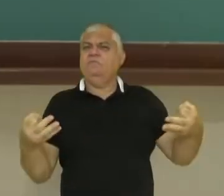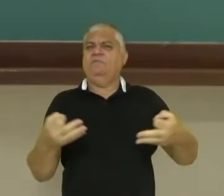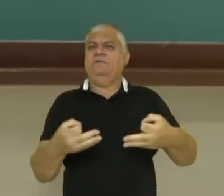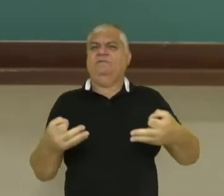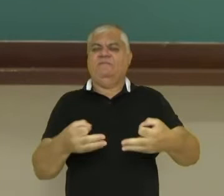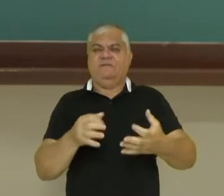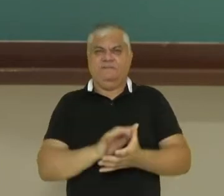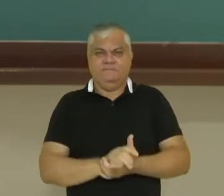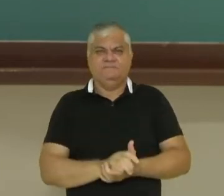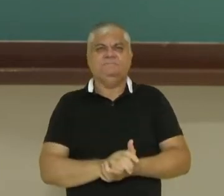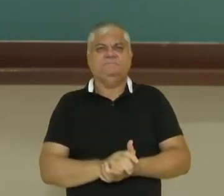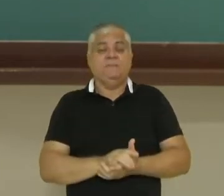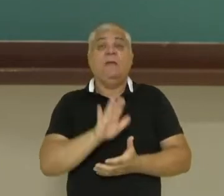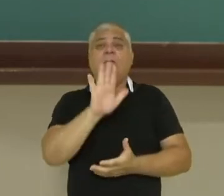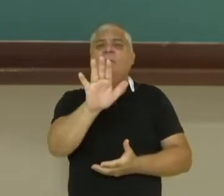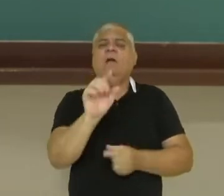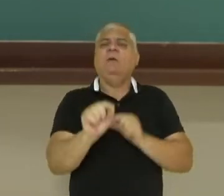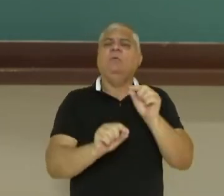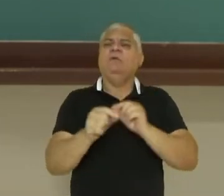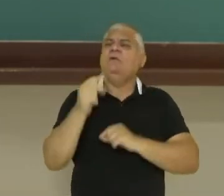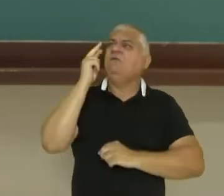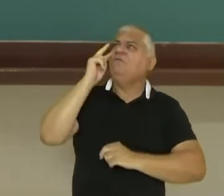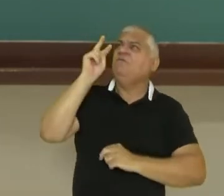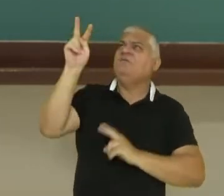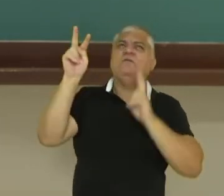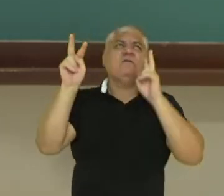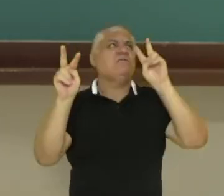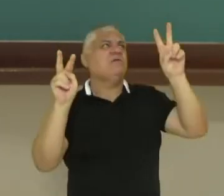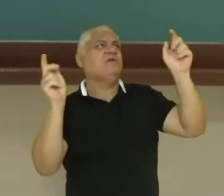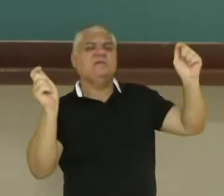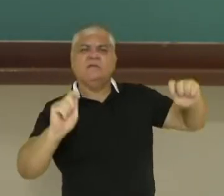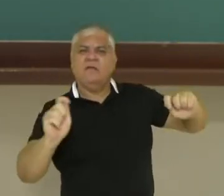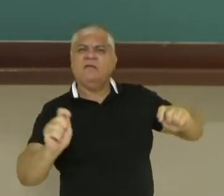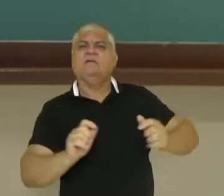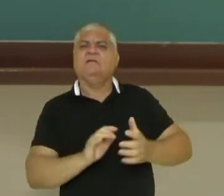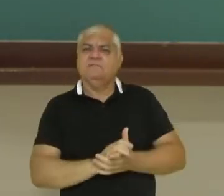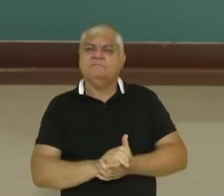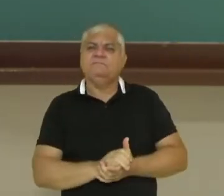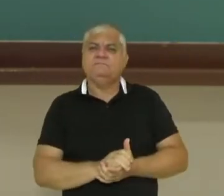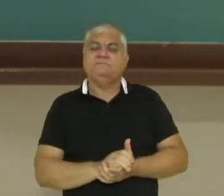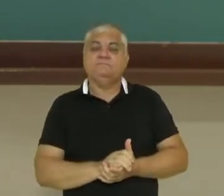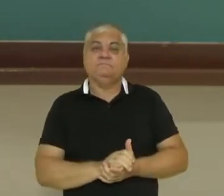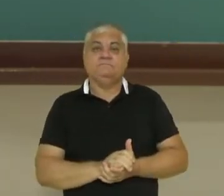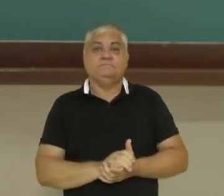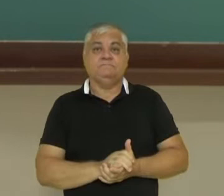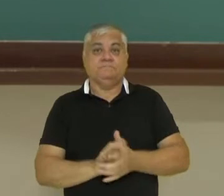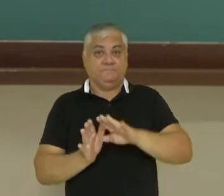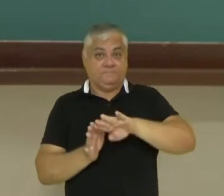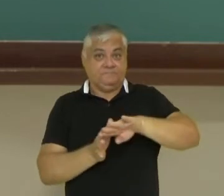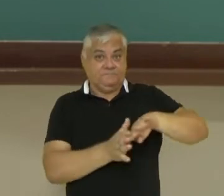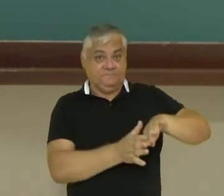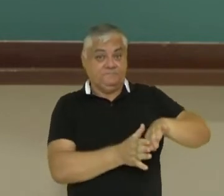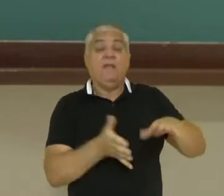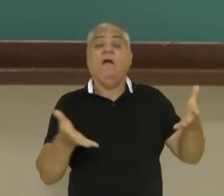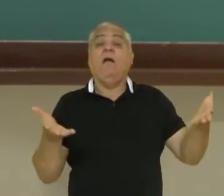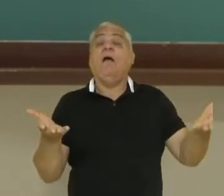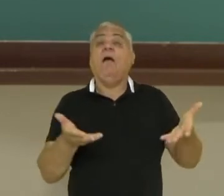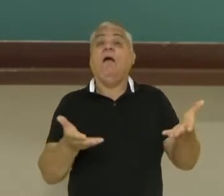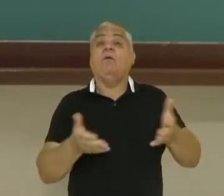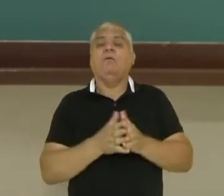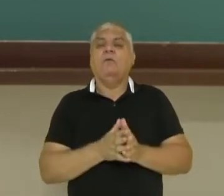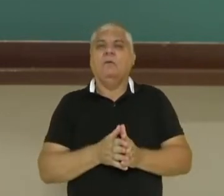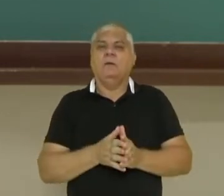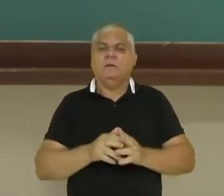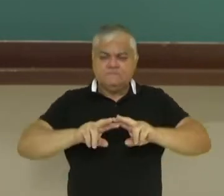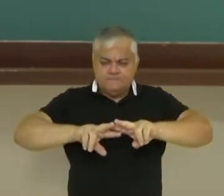um pouquinho, afinal, é o que era visto, né? Lá pelos nossos amigos. Bem, vamos agora começar a aprofundar